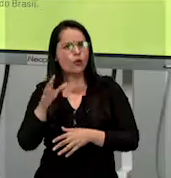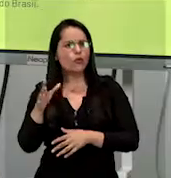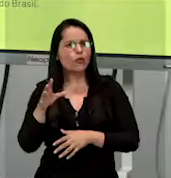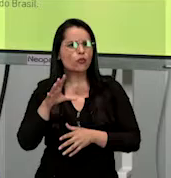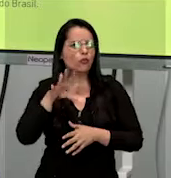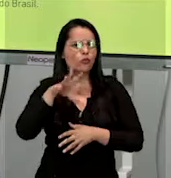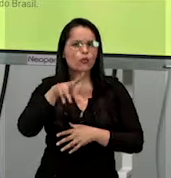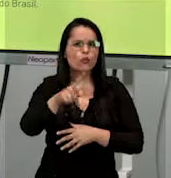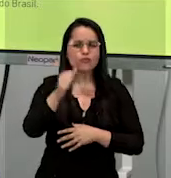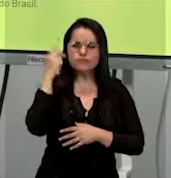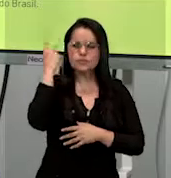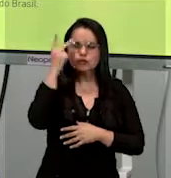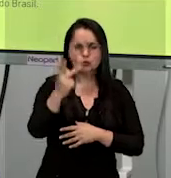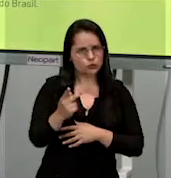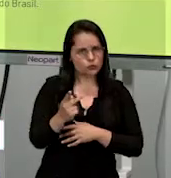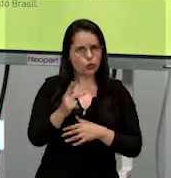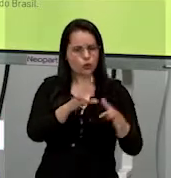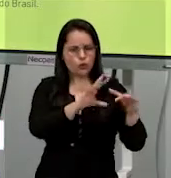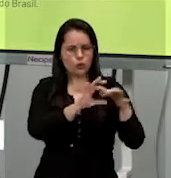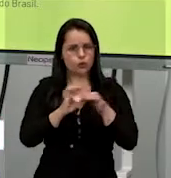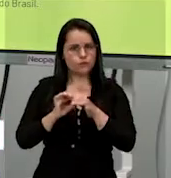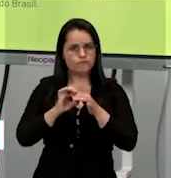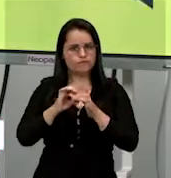a atual história do Brasil.